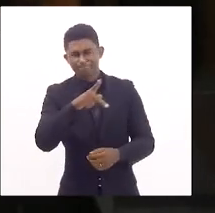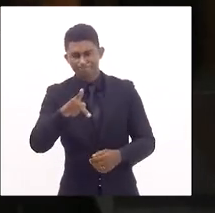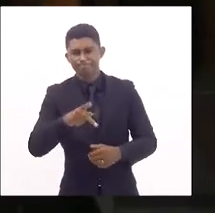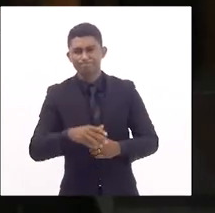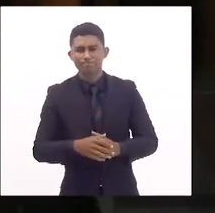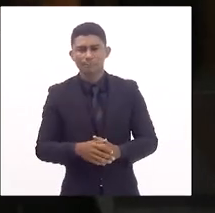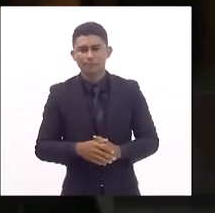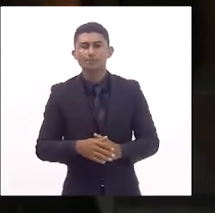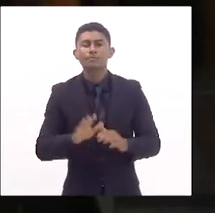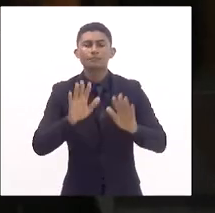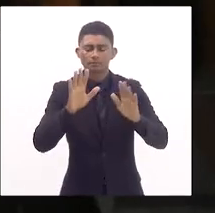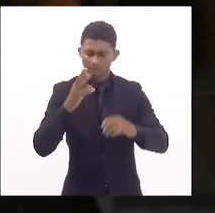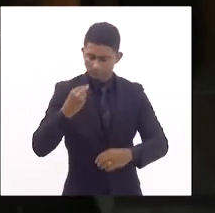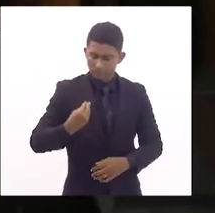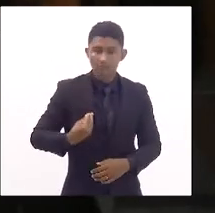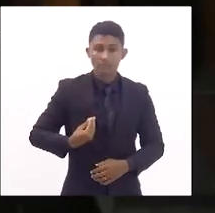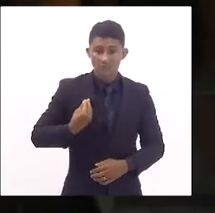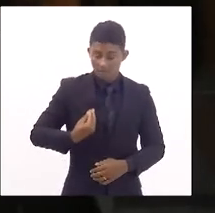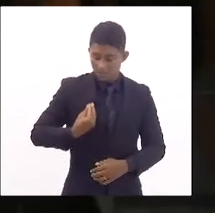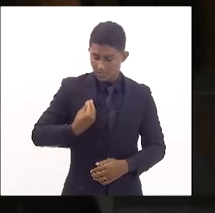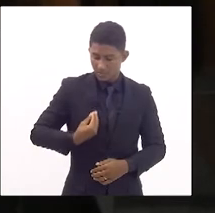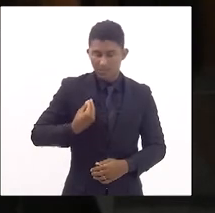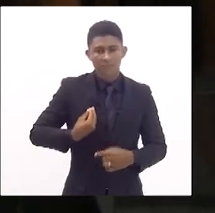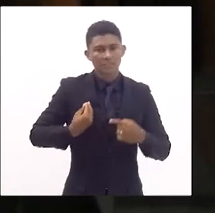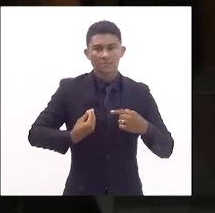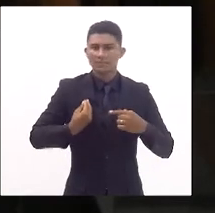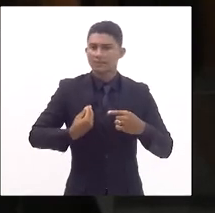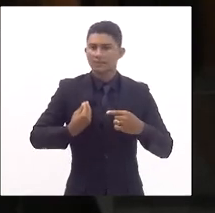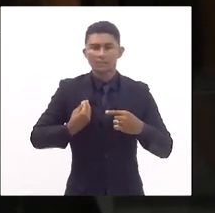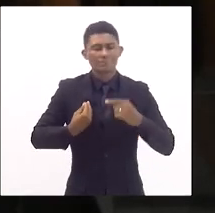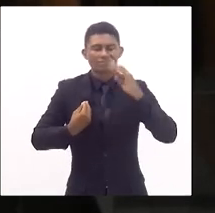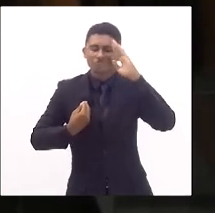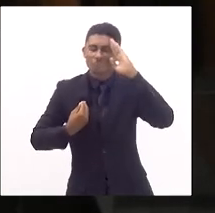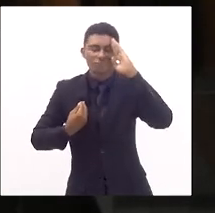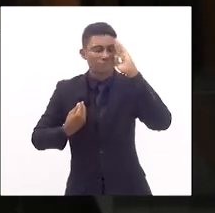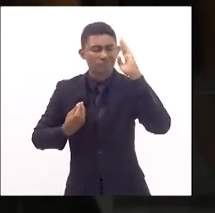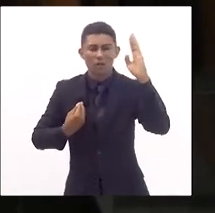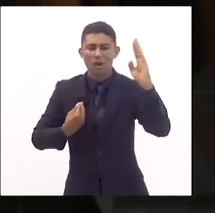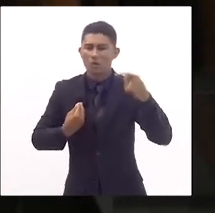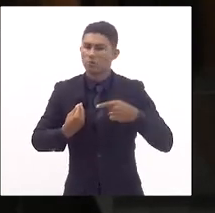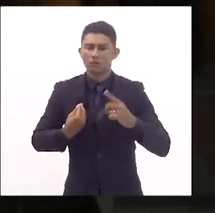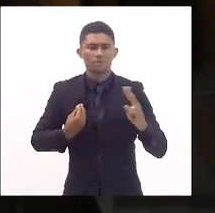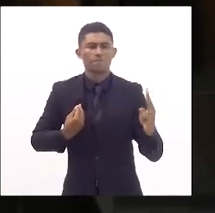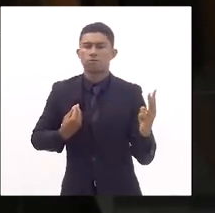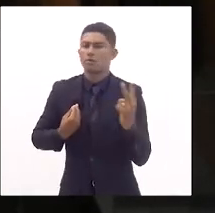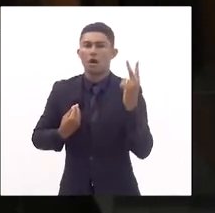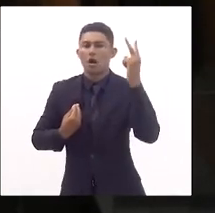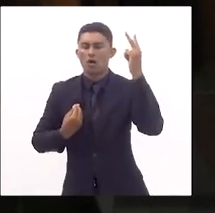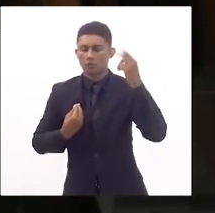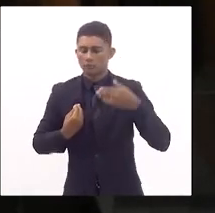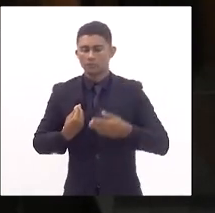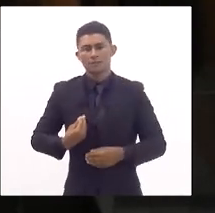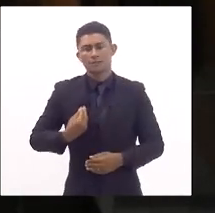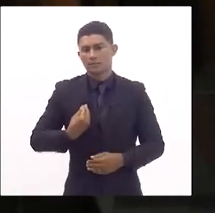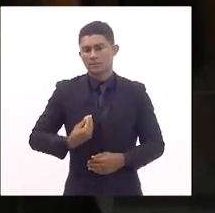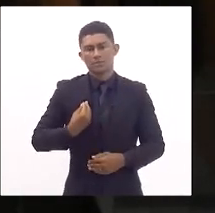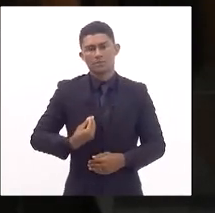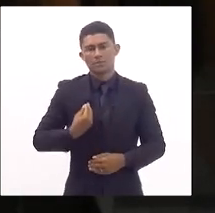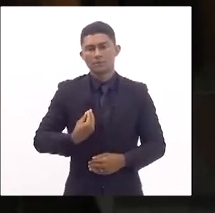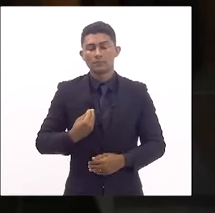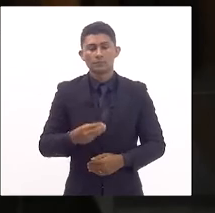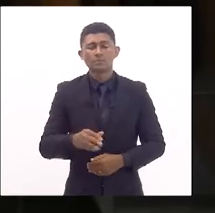é a vida Esse é o bem mais precioso que nós temos infelizmente